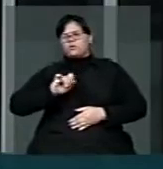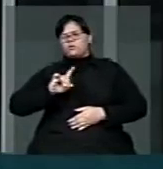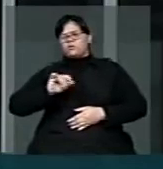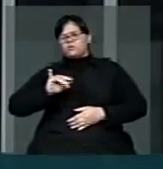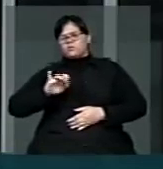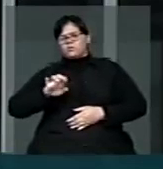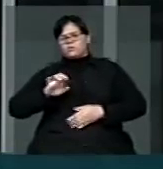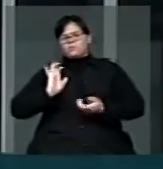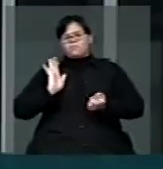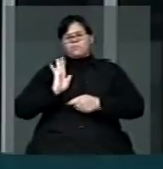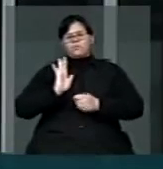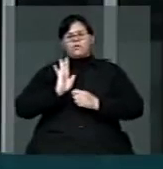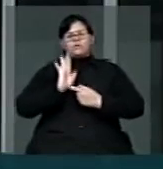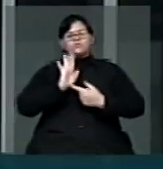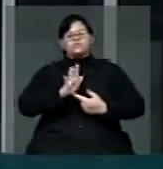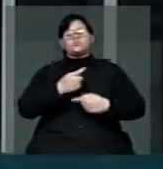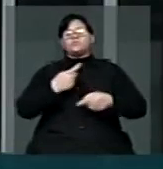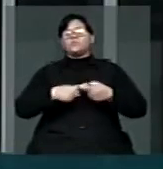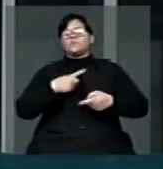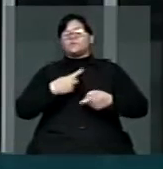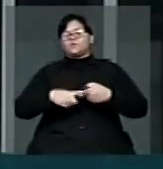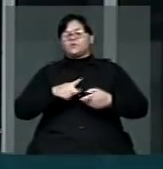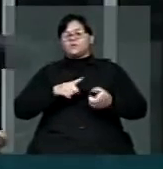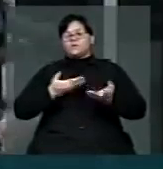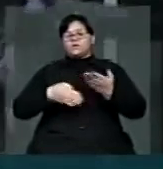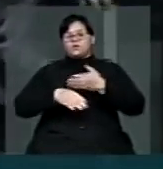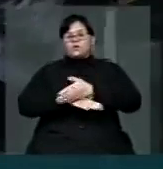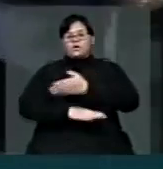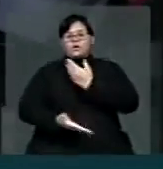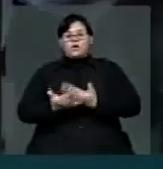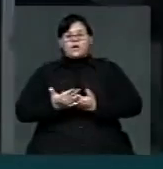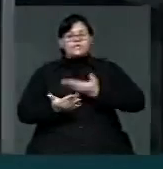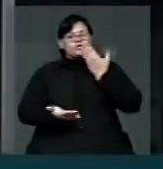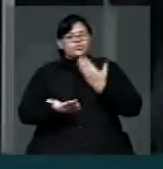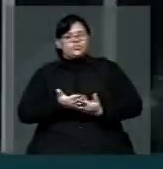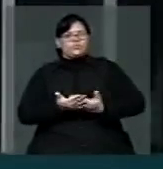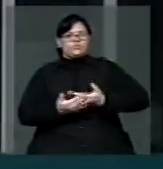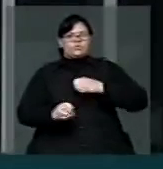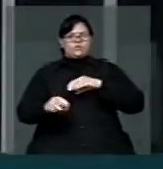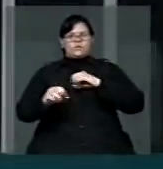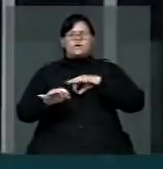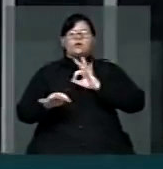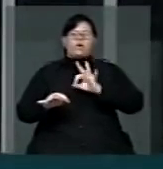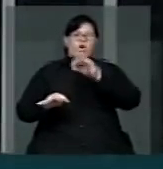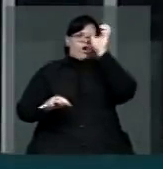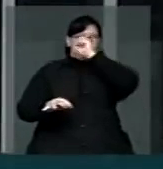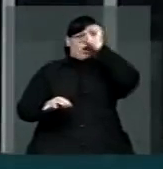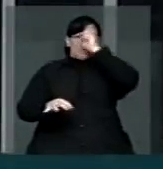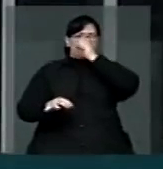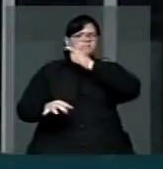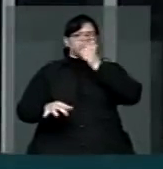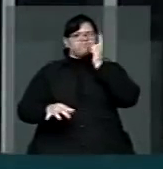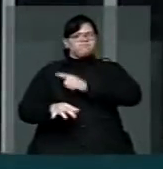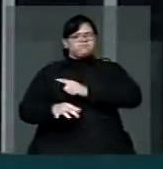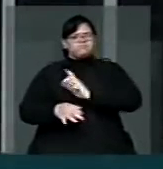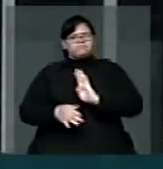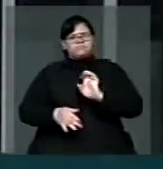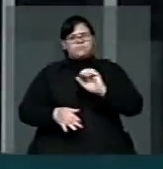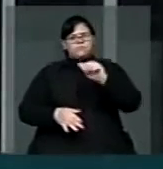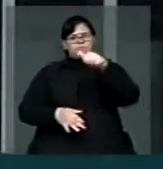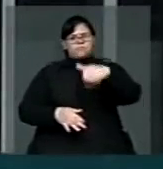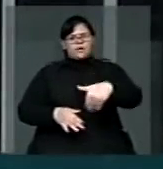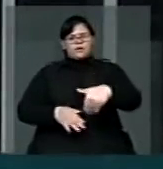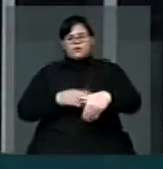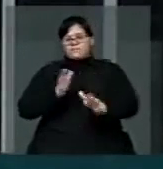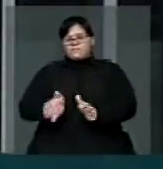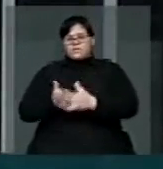possibilitadas pela distribuição de renda e acesso à educação. Um tempo em que milhões de pessoas deixaram a linha da miséria e conquistaram